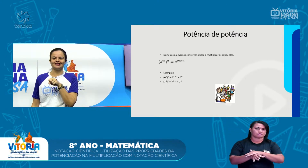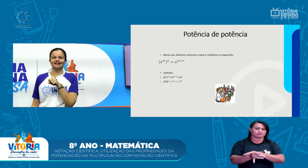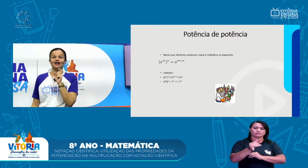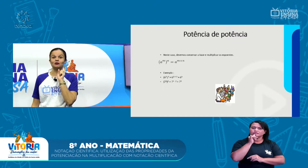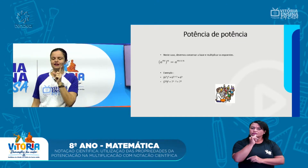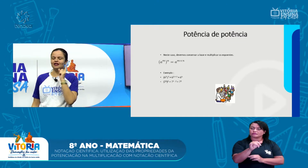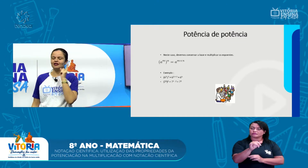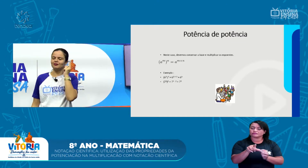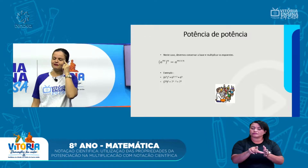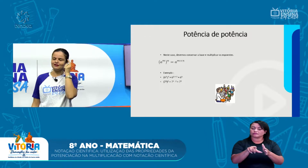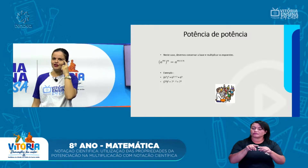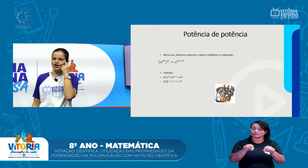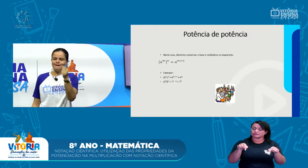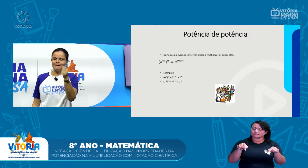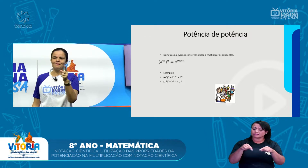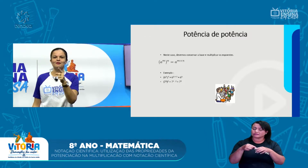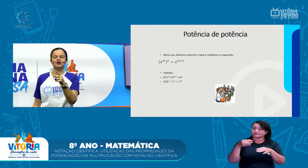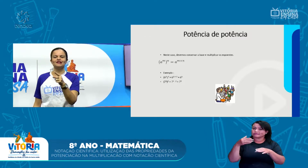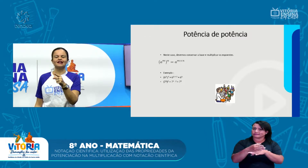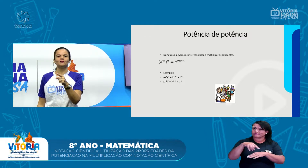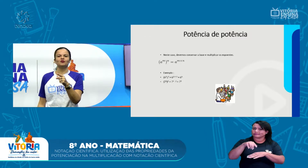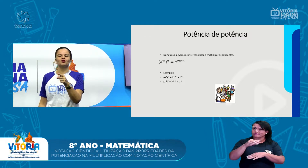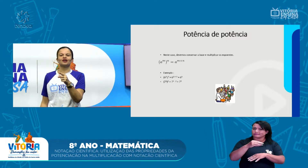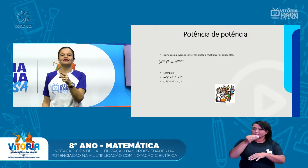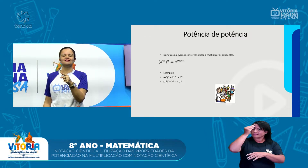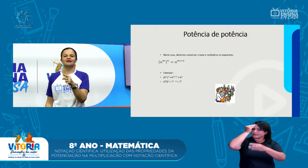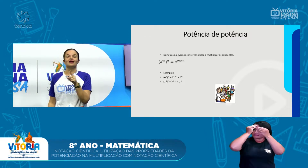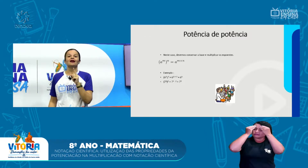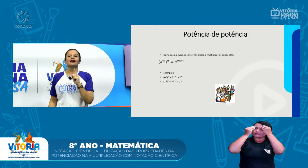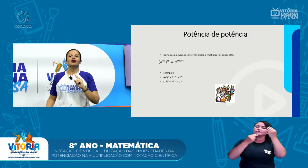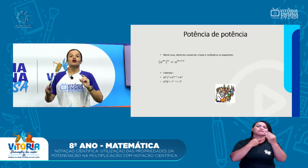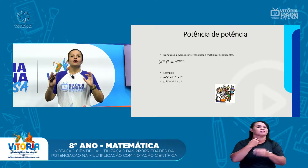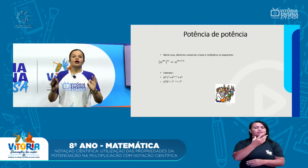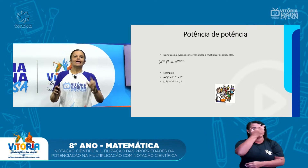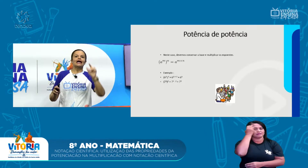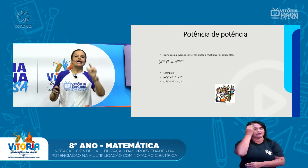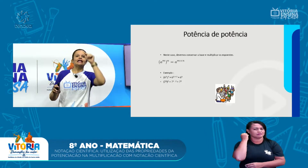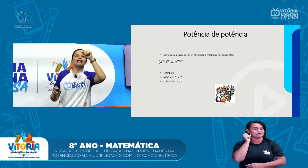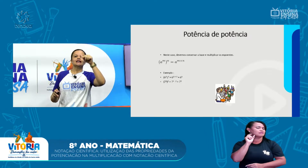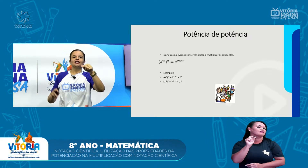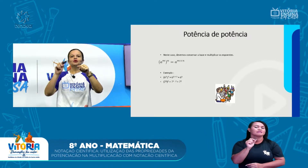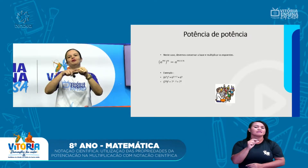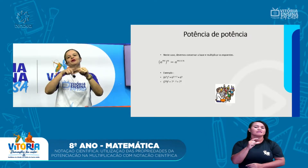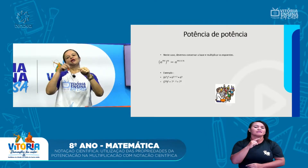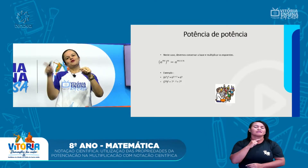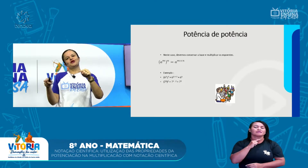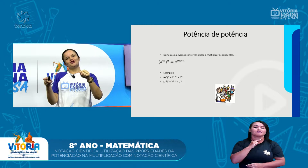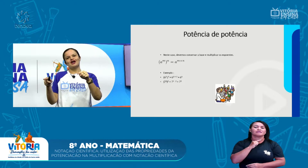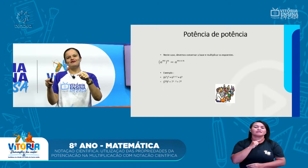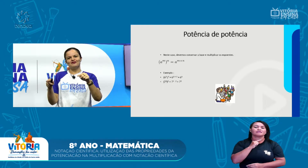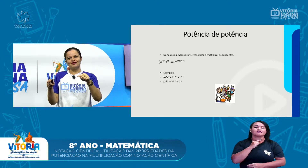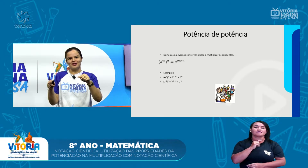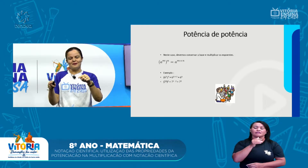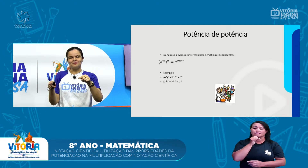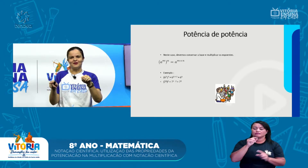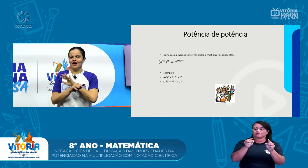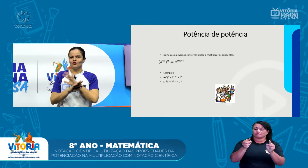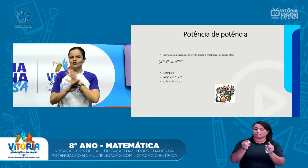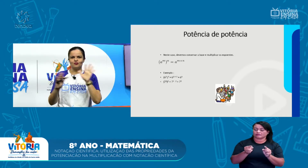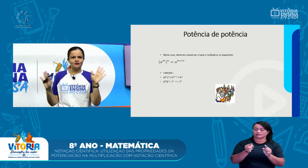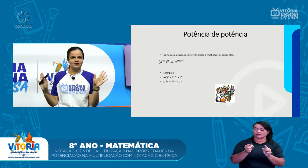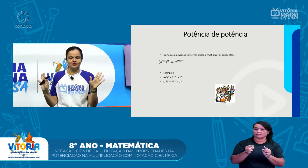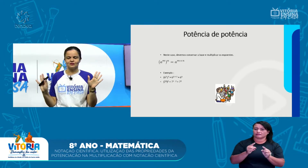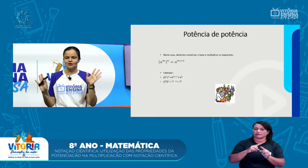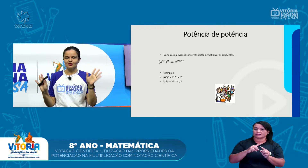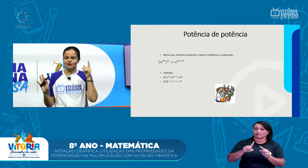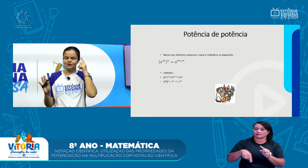está em sala de aula, o seguinte, para vocês memorizarem e não esquecer. Quem está dentro multiplica com quem está fora, né? Aí